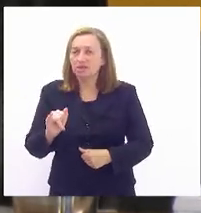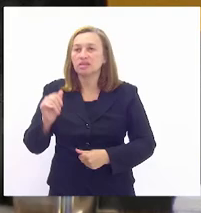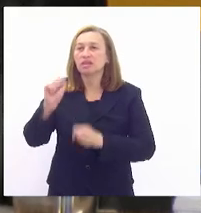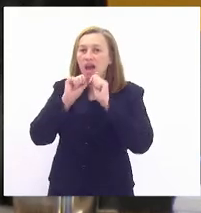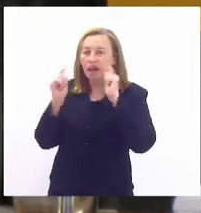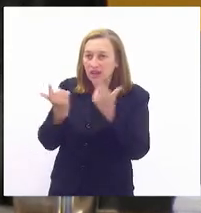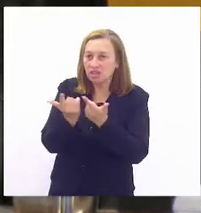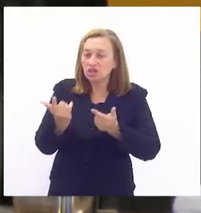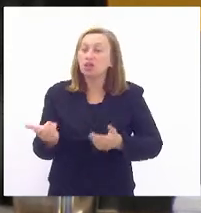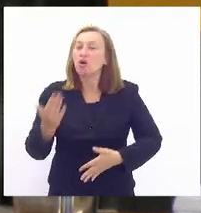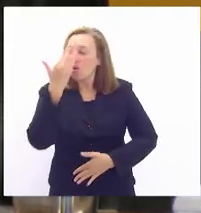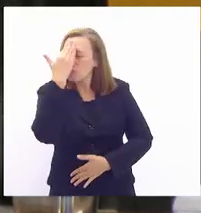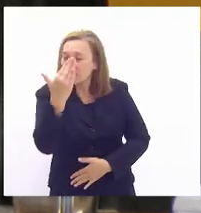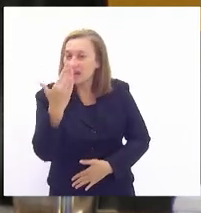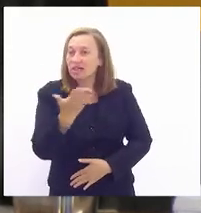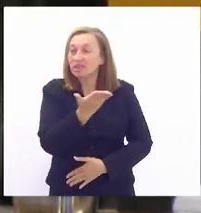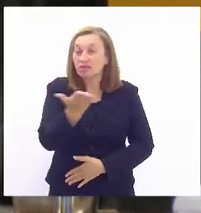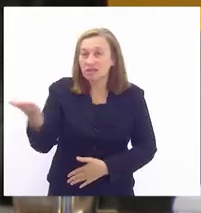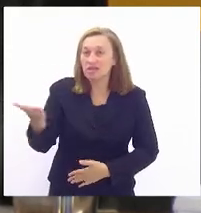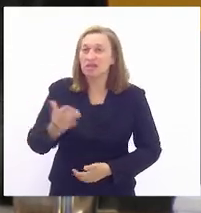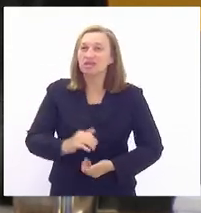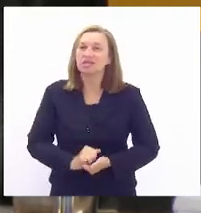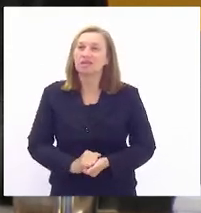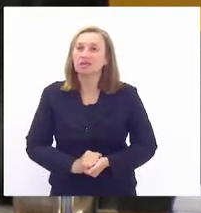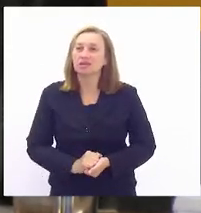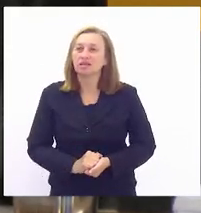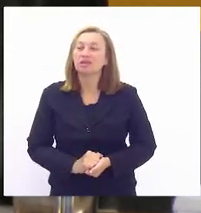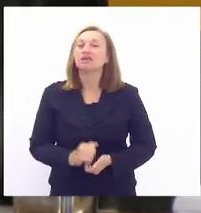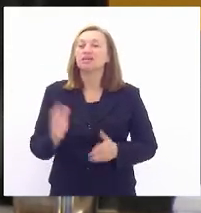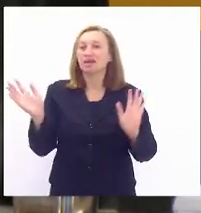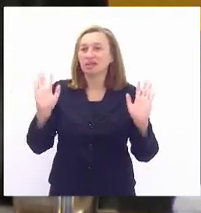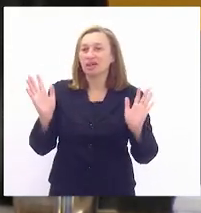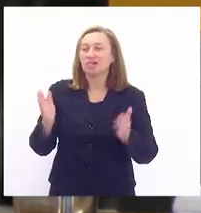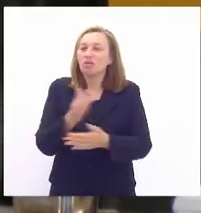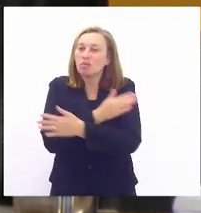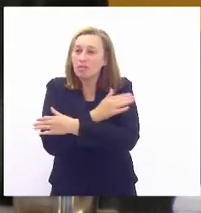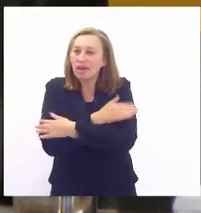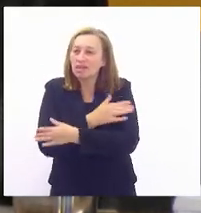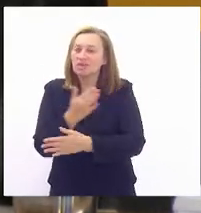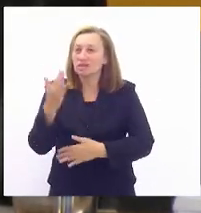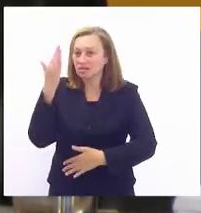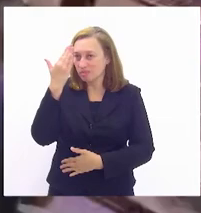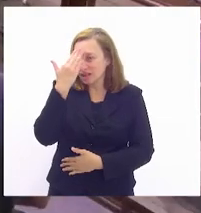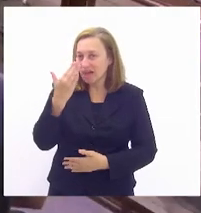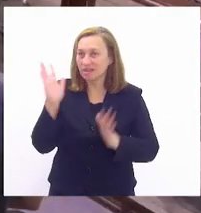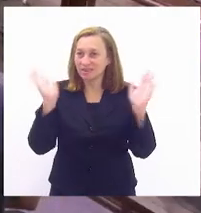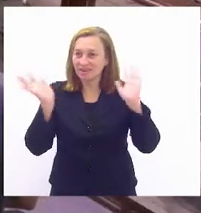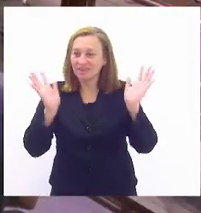Leste. Muito obrigado a todos vocês e até breve. Um abraço. Valeu!